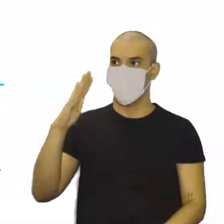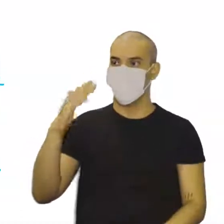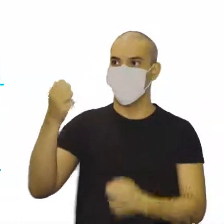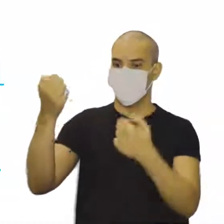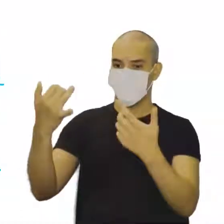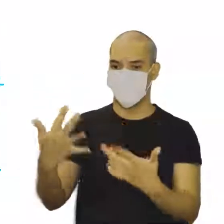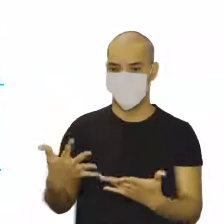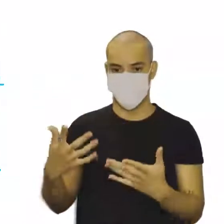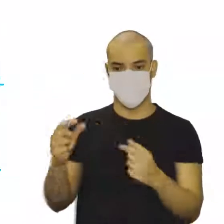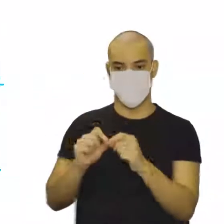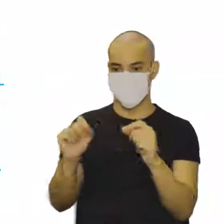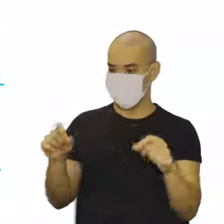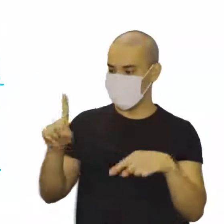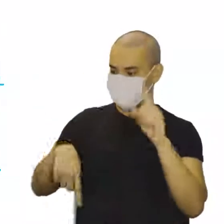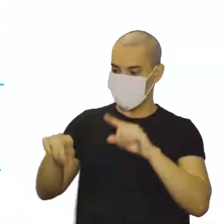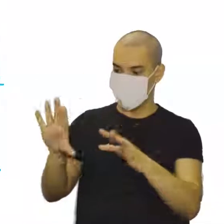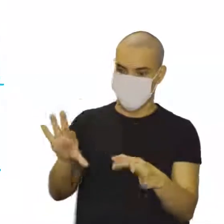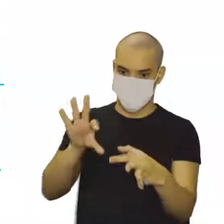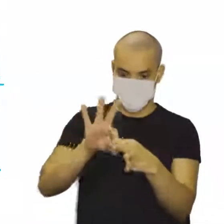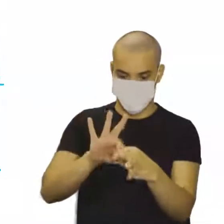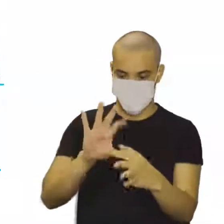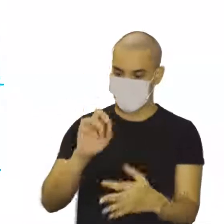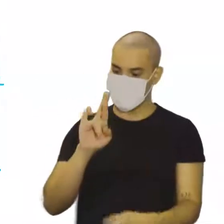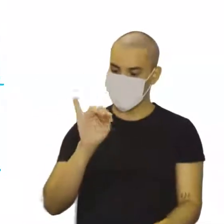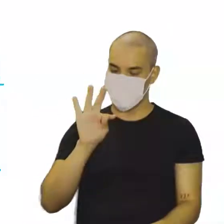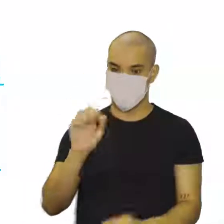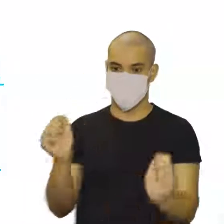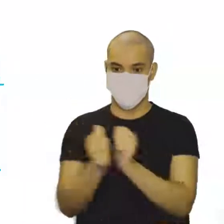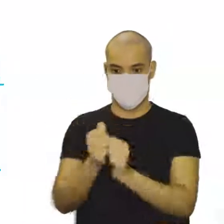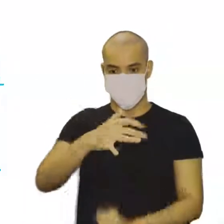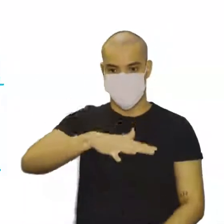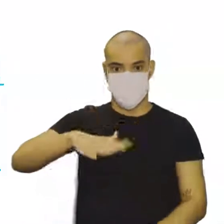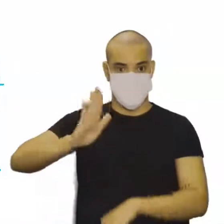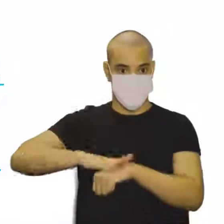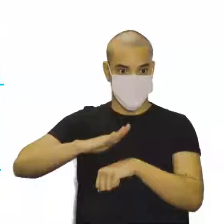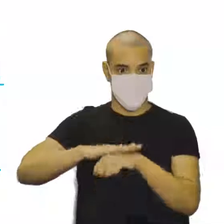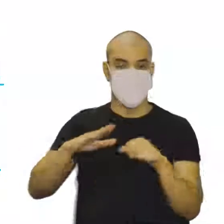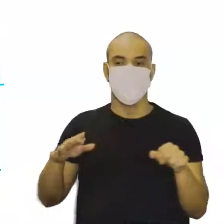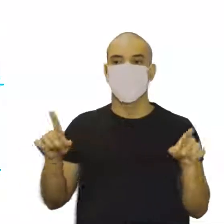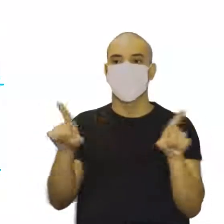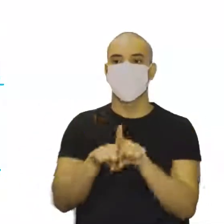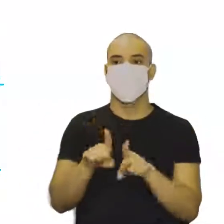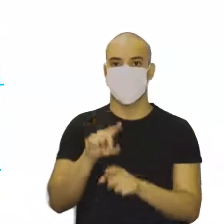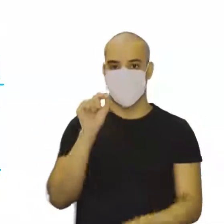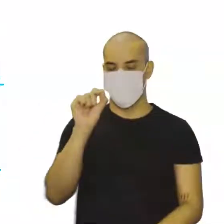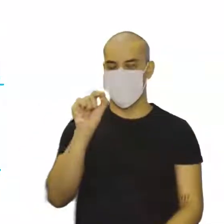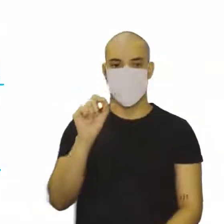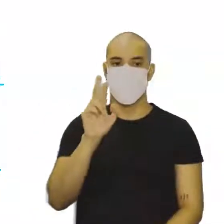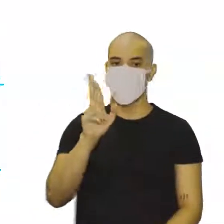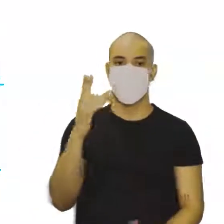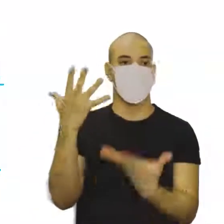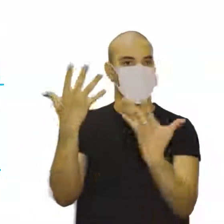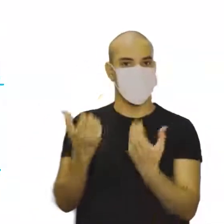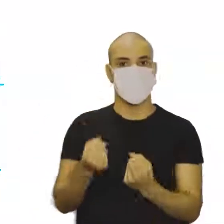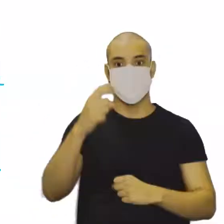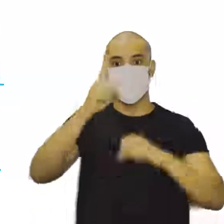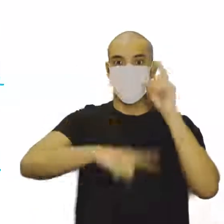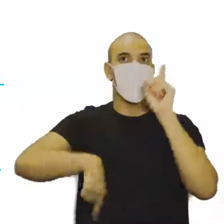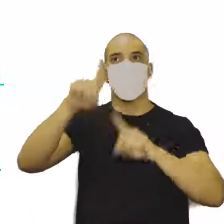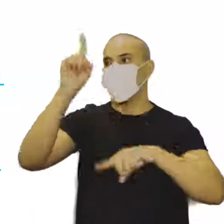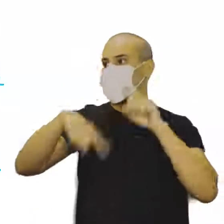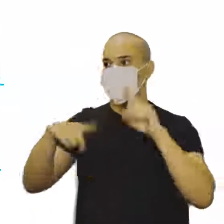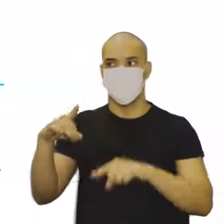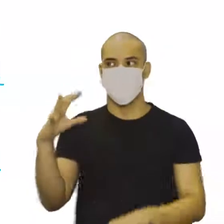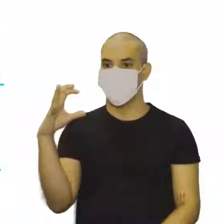só você variar a corrente no espaço de tempo pequeno, ok? E também, ó, não é aceito variações bruscas